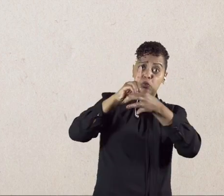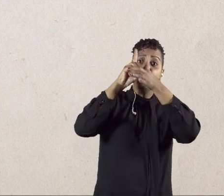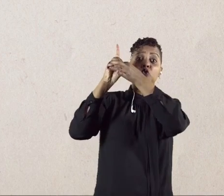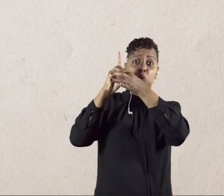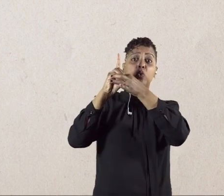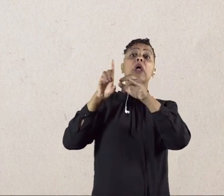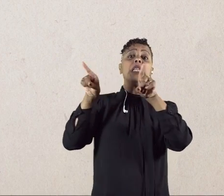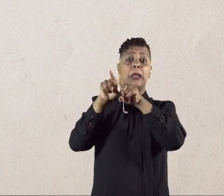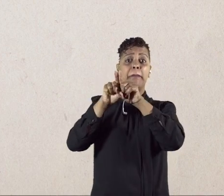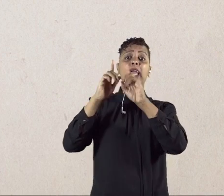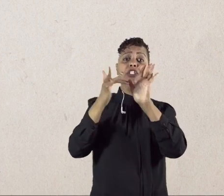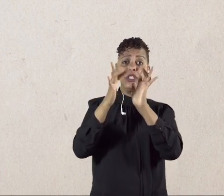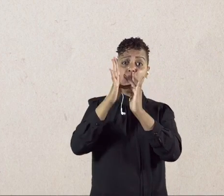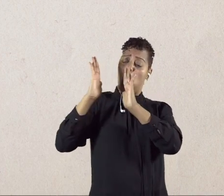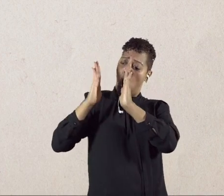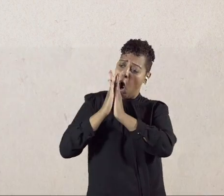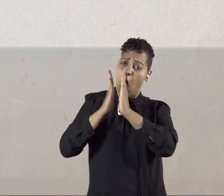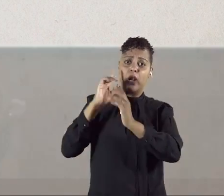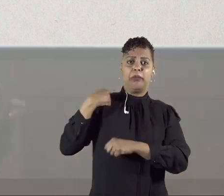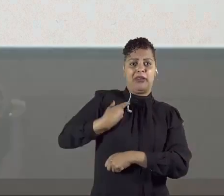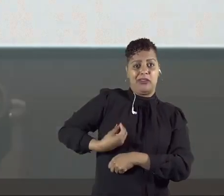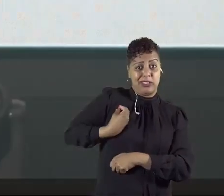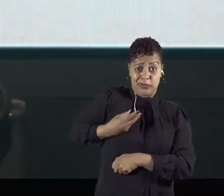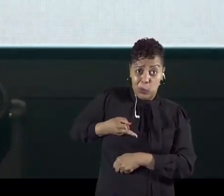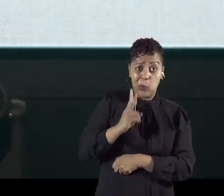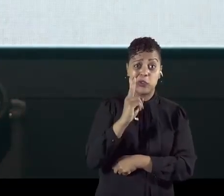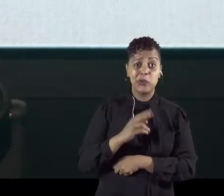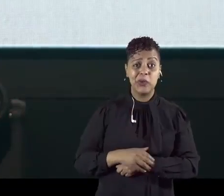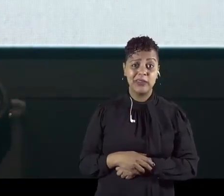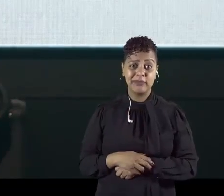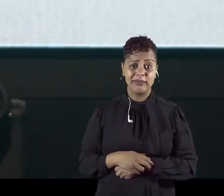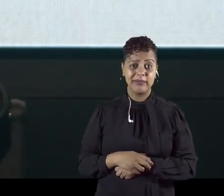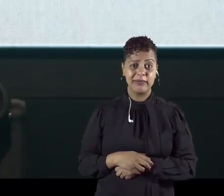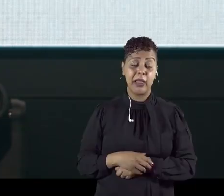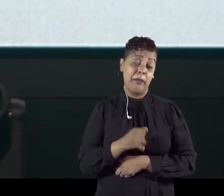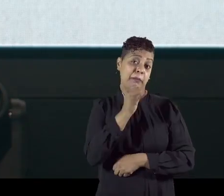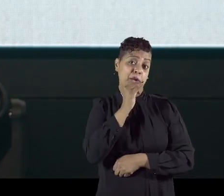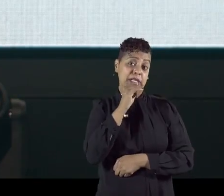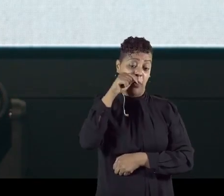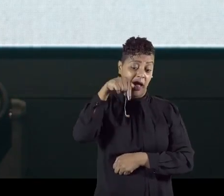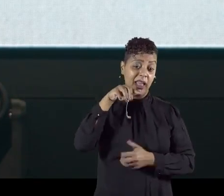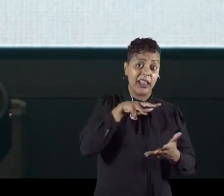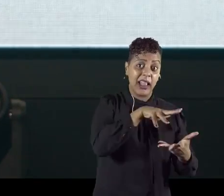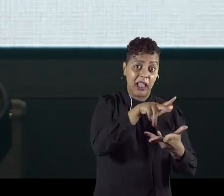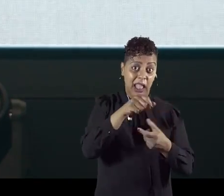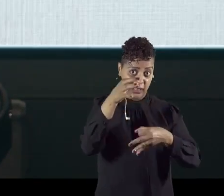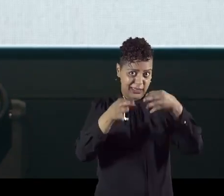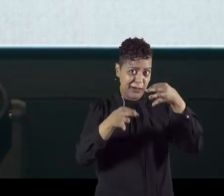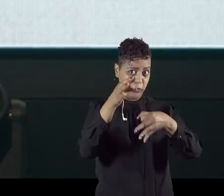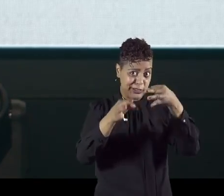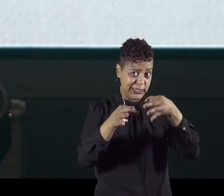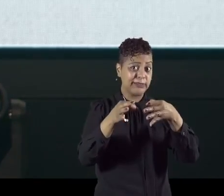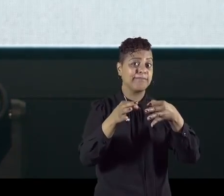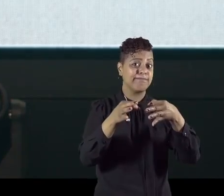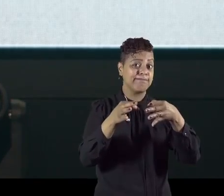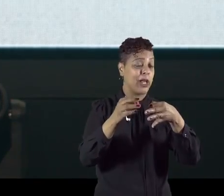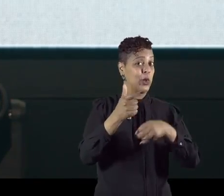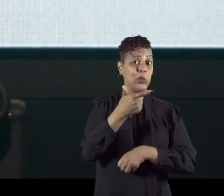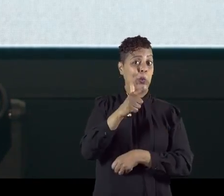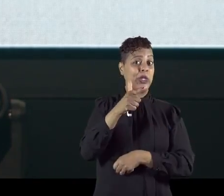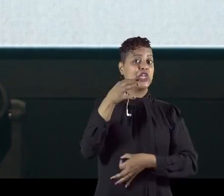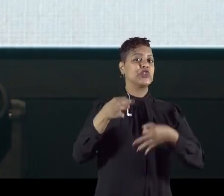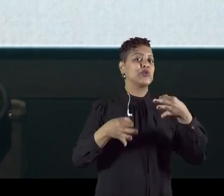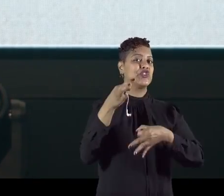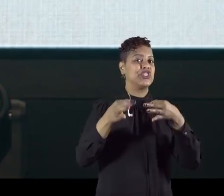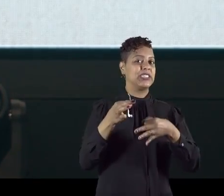por nós Oi gente os tribunais humanos nem sempre são justos